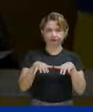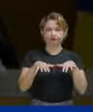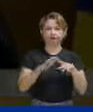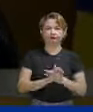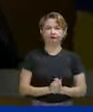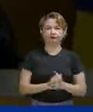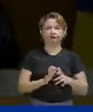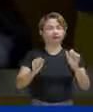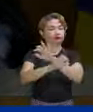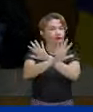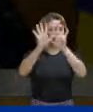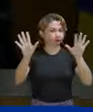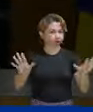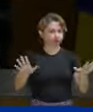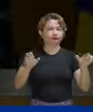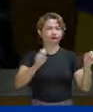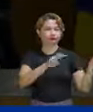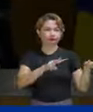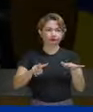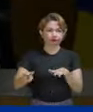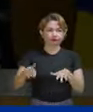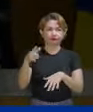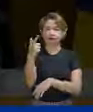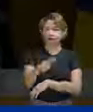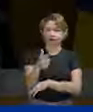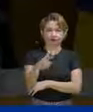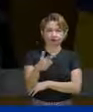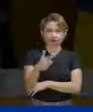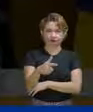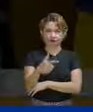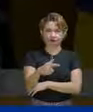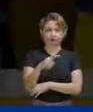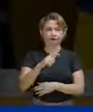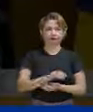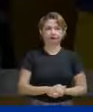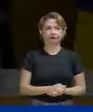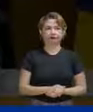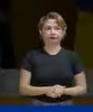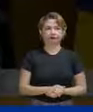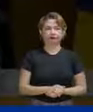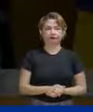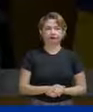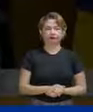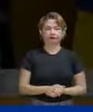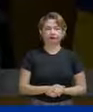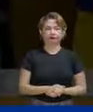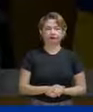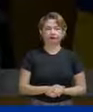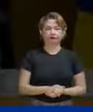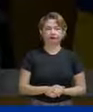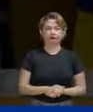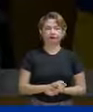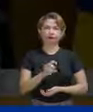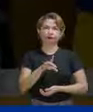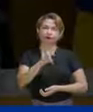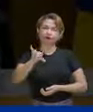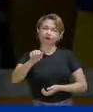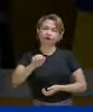sessão, esclarecendo que essa semana não teremos mais sessão, não é isso? Só